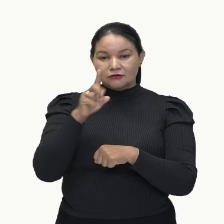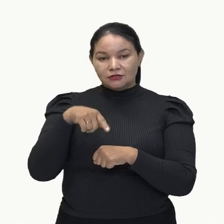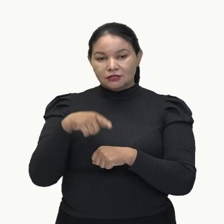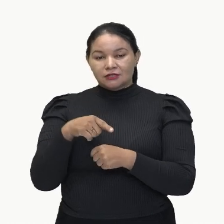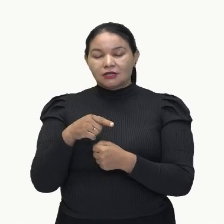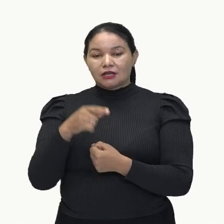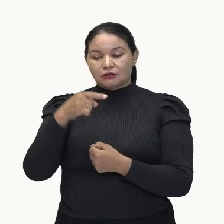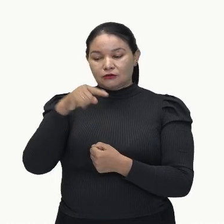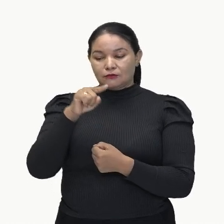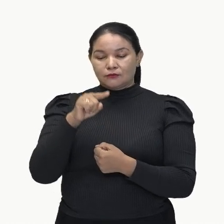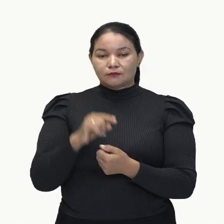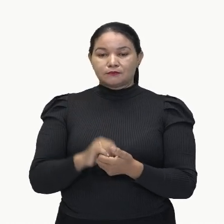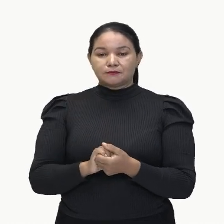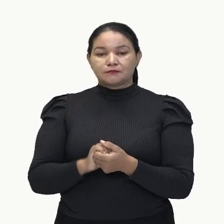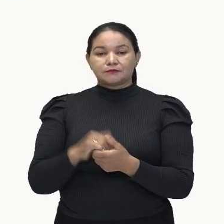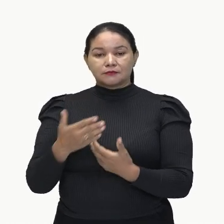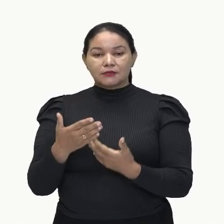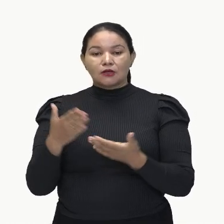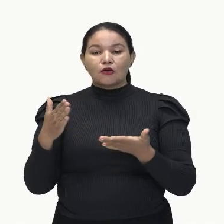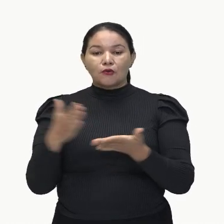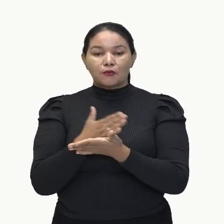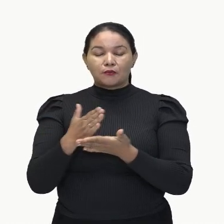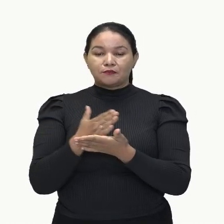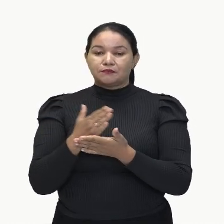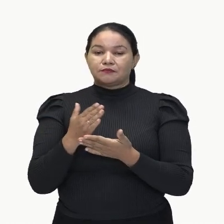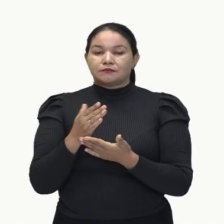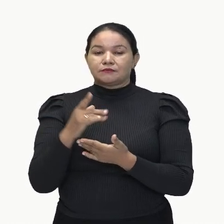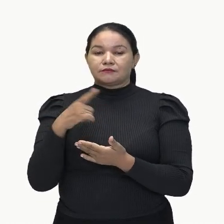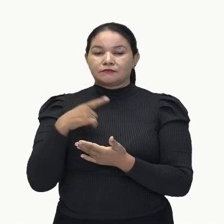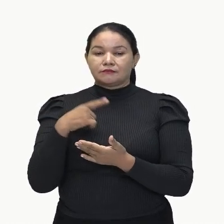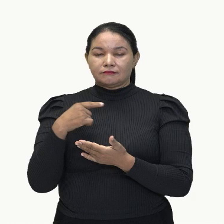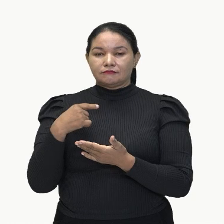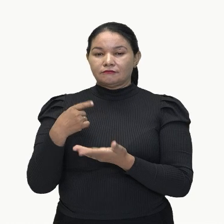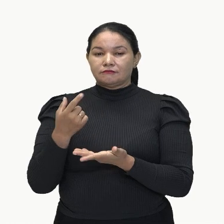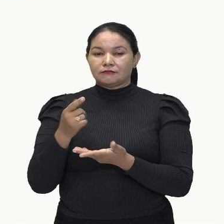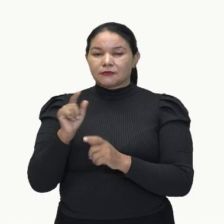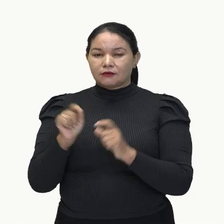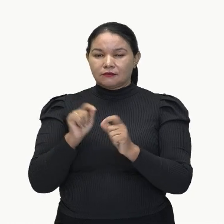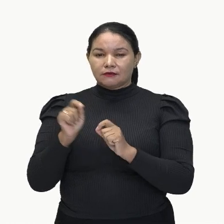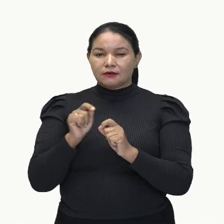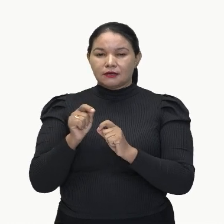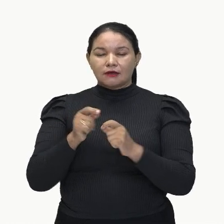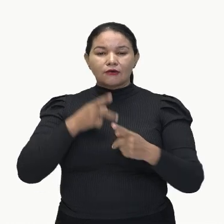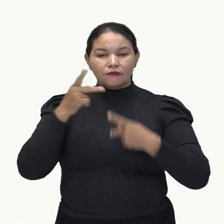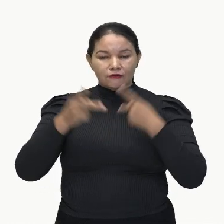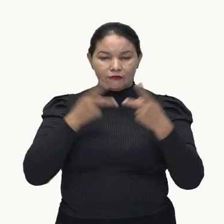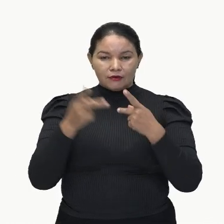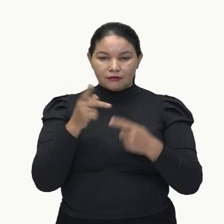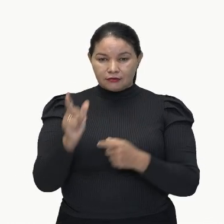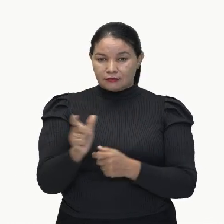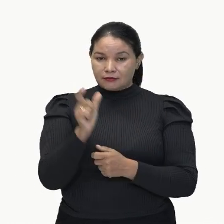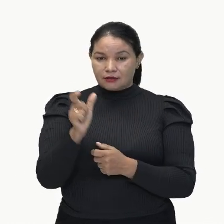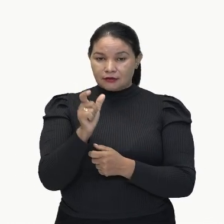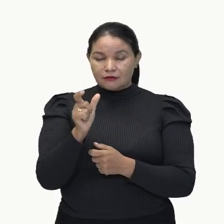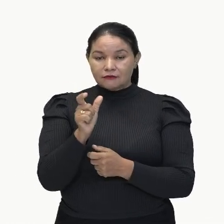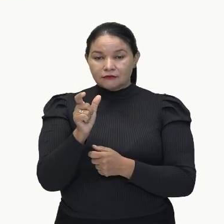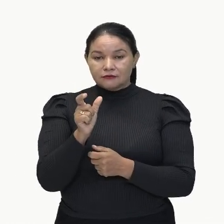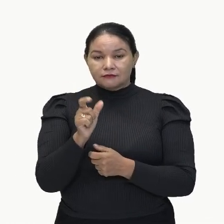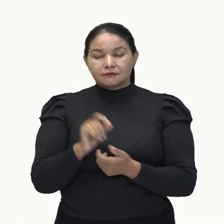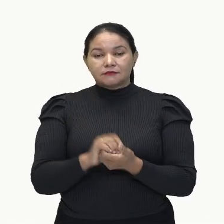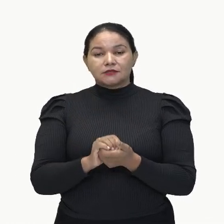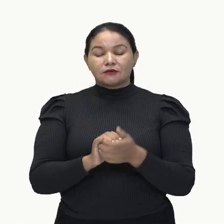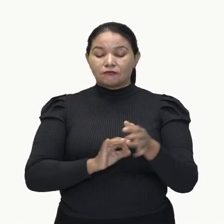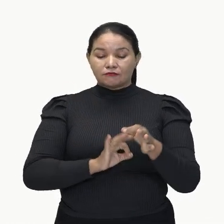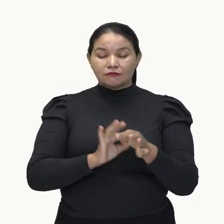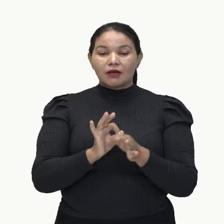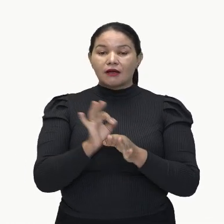que recibe maior fuça de voz durante pronunciação de uma palabra por isso que eu falei naquela h para